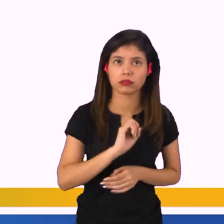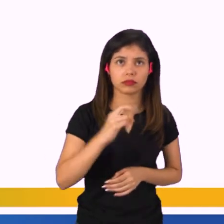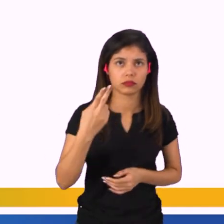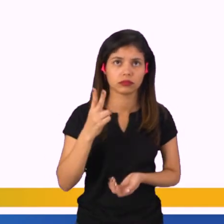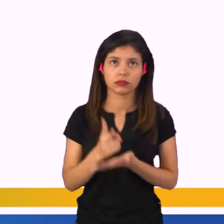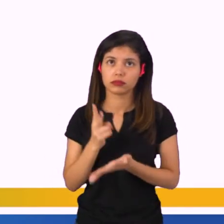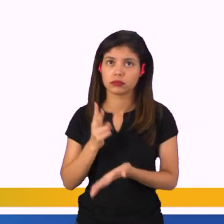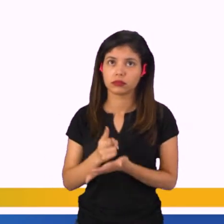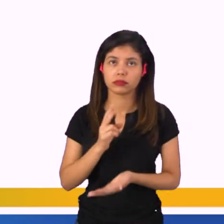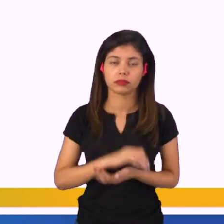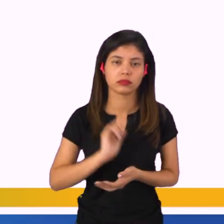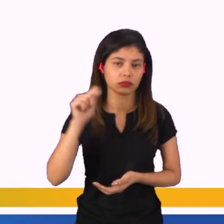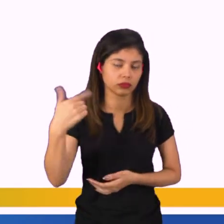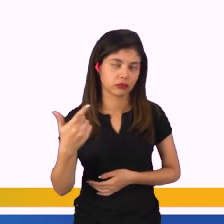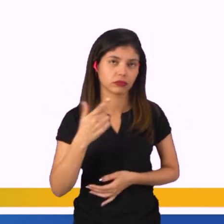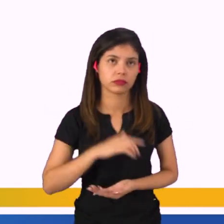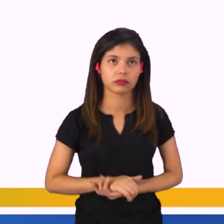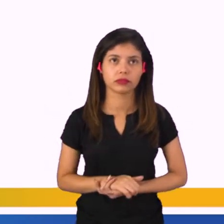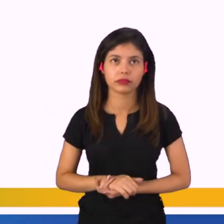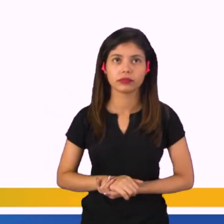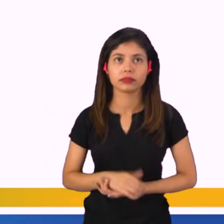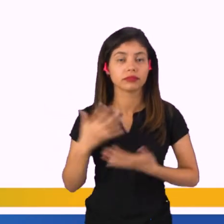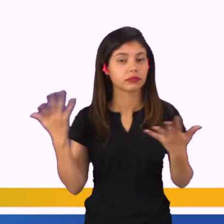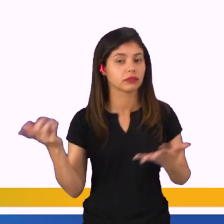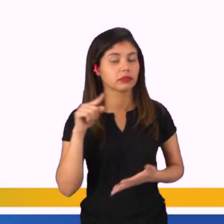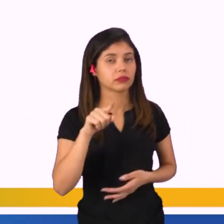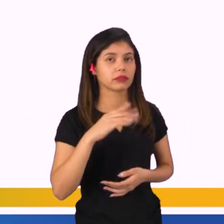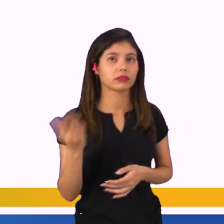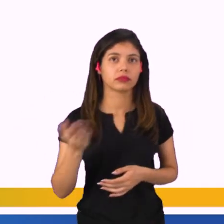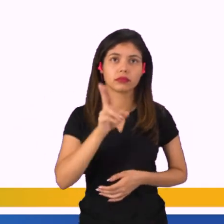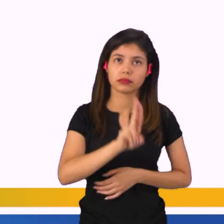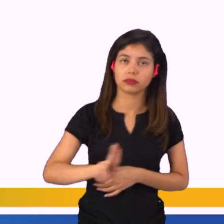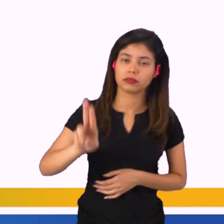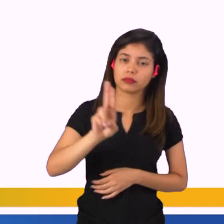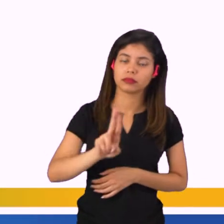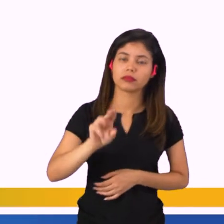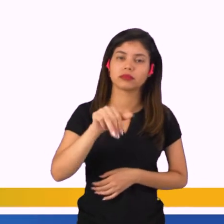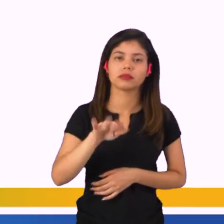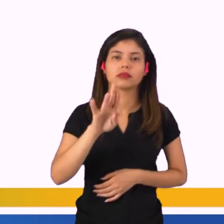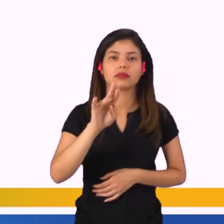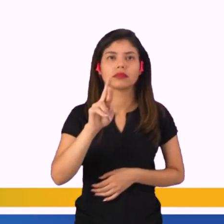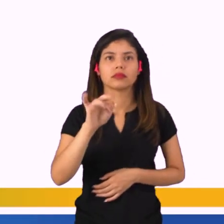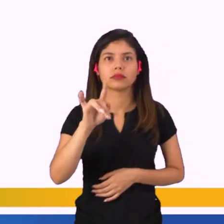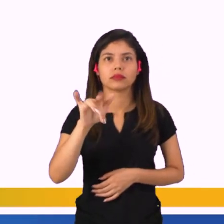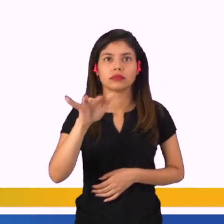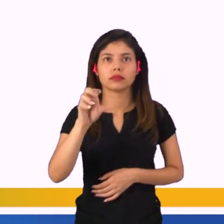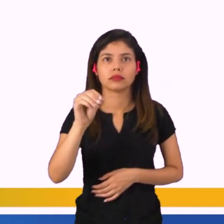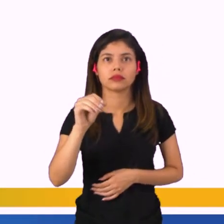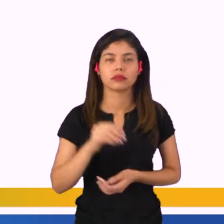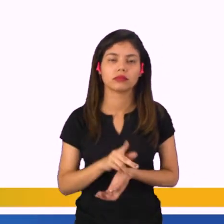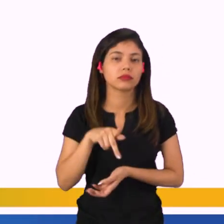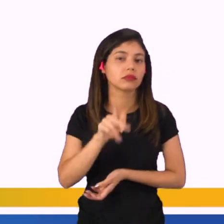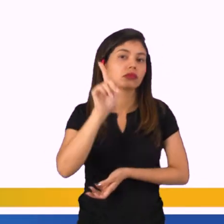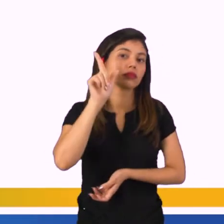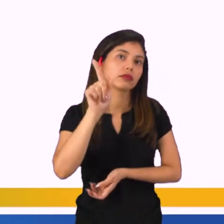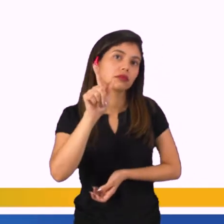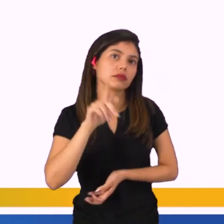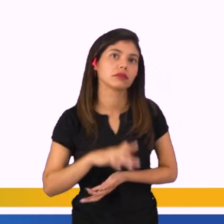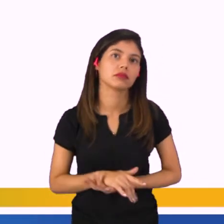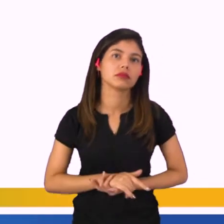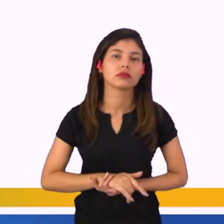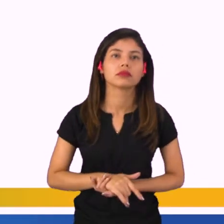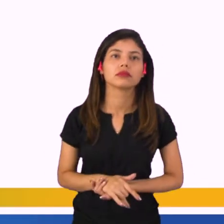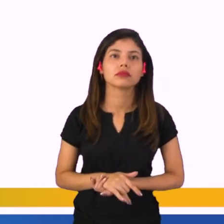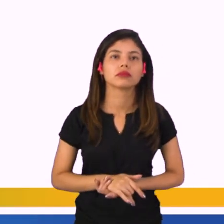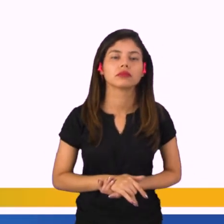formiga, ou mesmo, de outros insetos. Então, nesse caso, nós vamos utilizar aí os submúltiplos